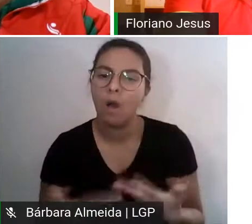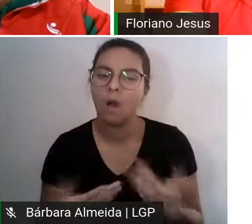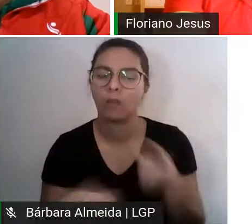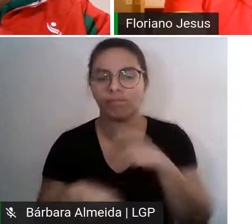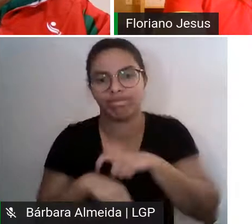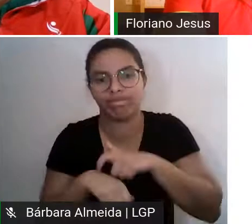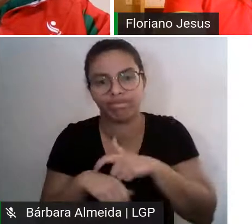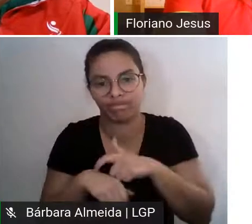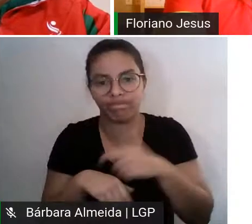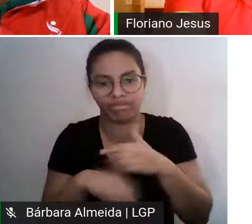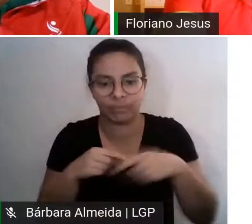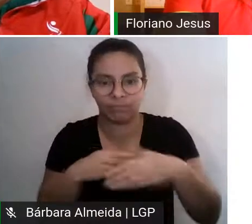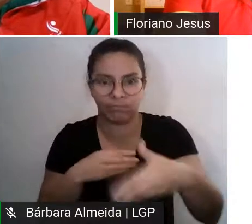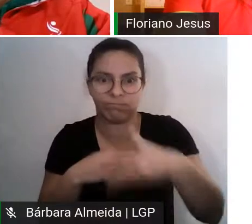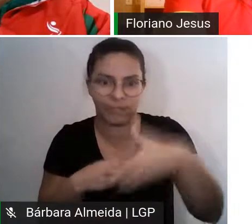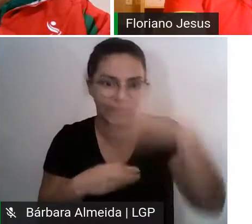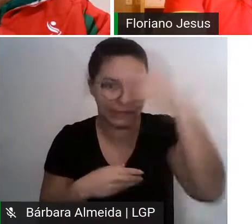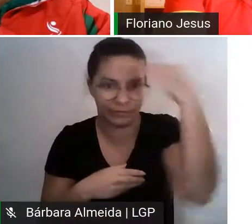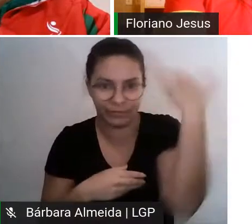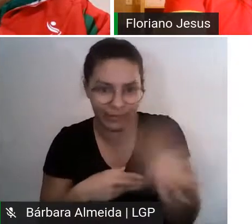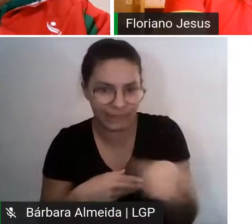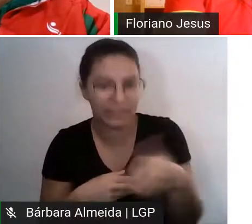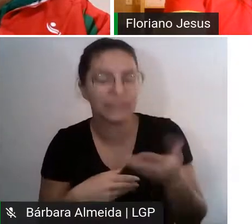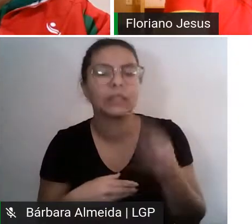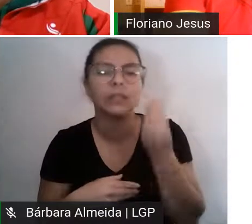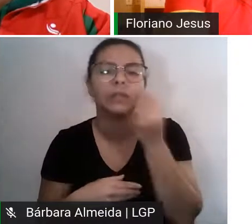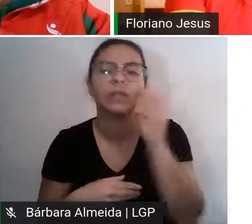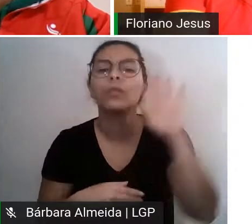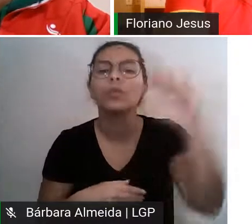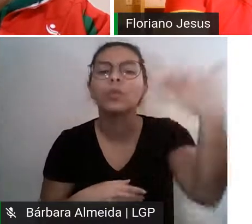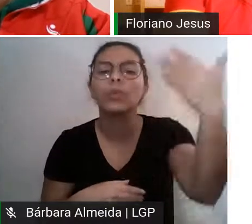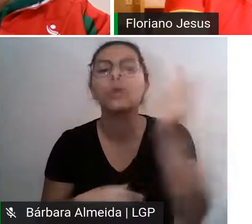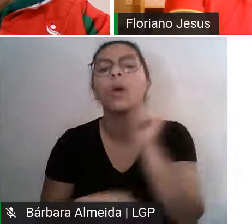E quais são as competições que te esperam no futuro próximo?